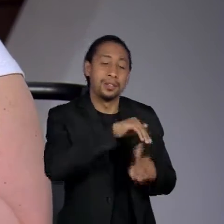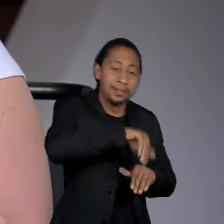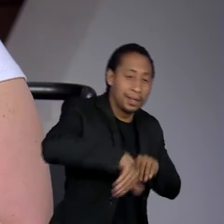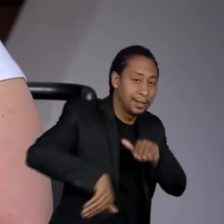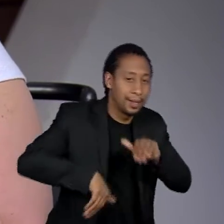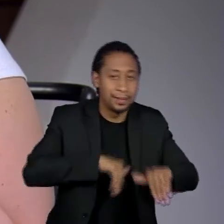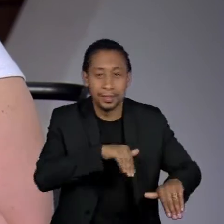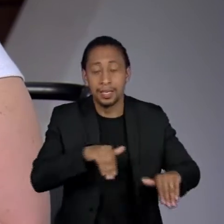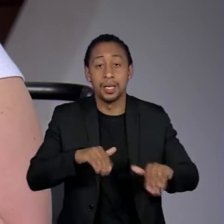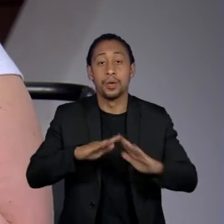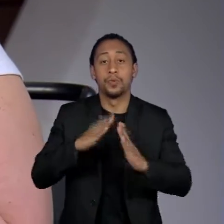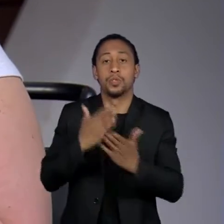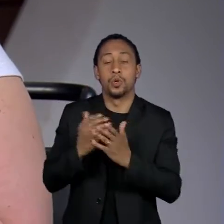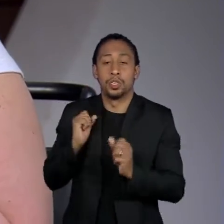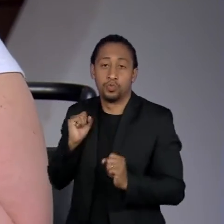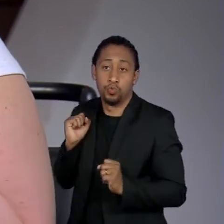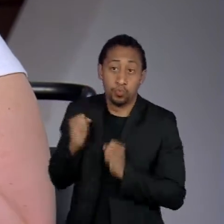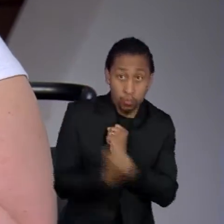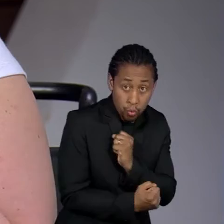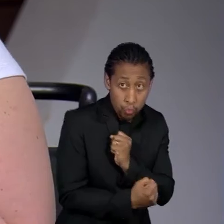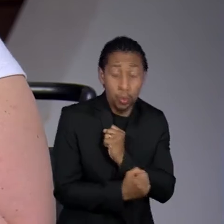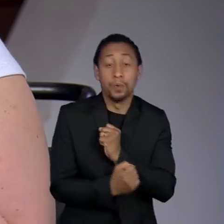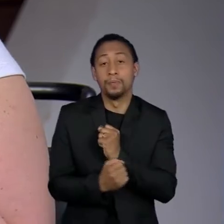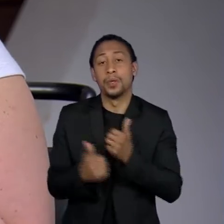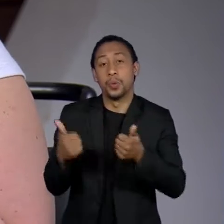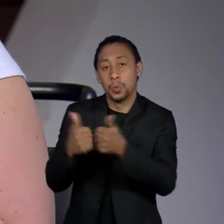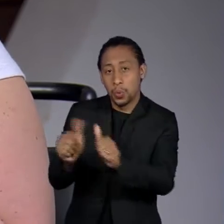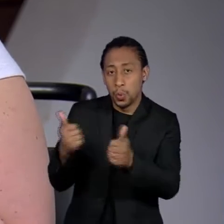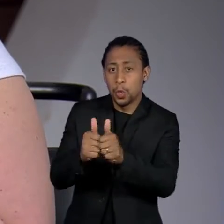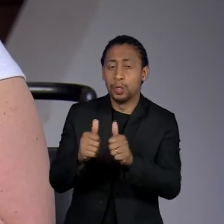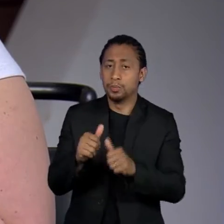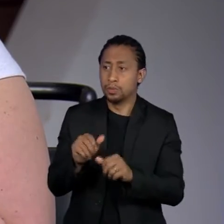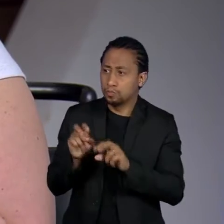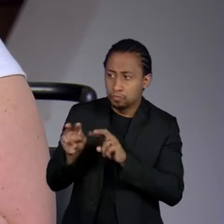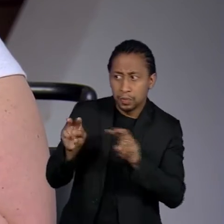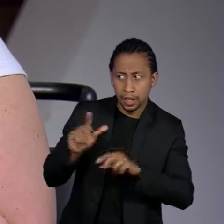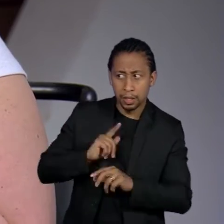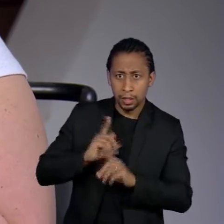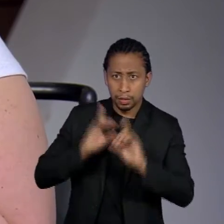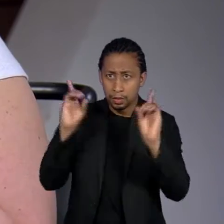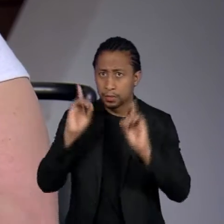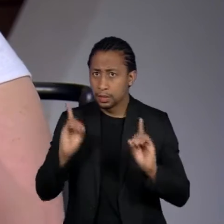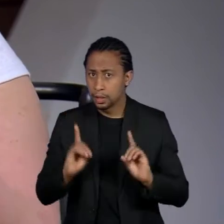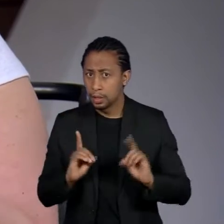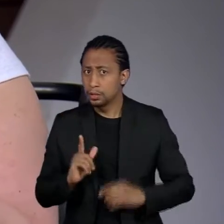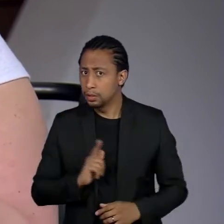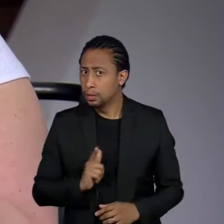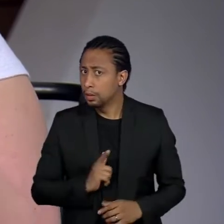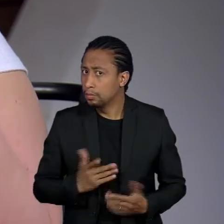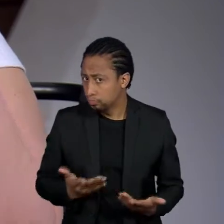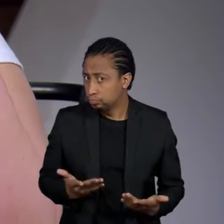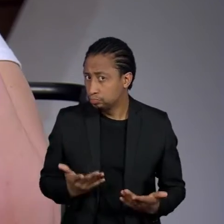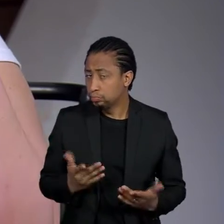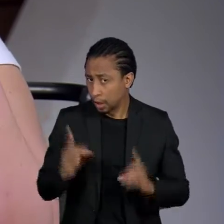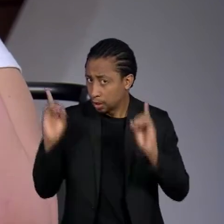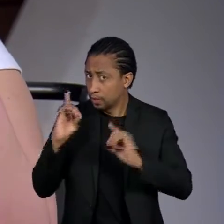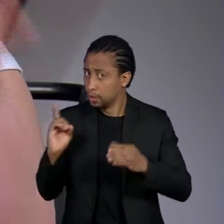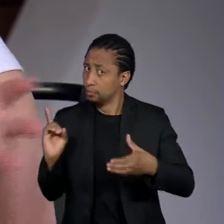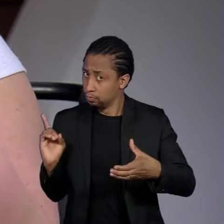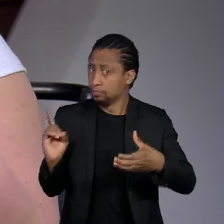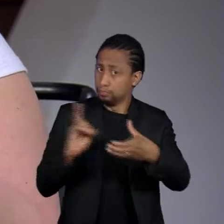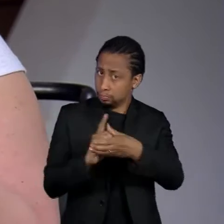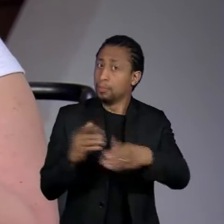na lotação, no ônibus. Tem pessoas com deficiência nesses lugares? Nós estamos inseridos? Tem uma pessoa